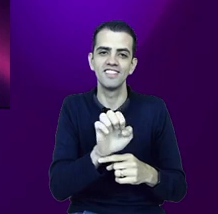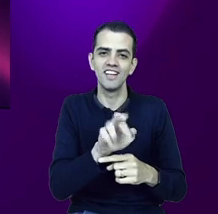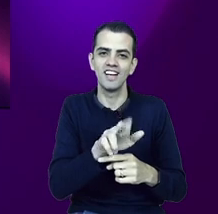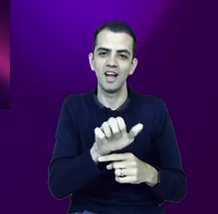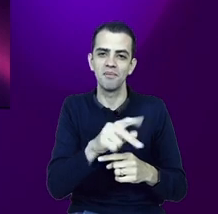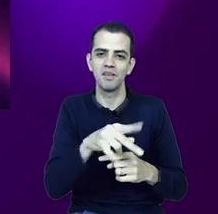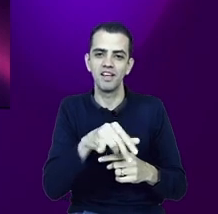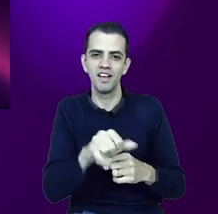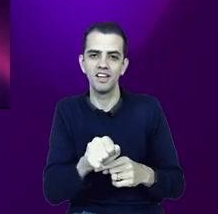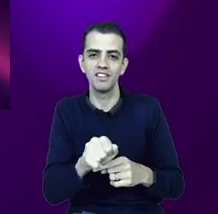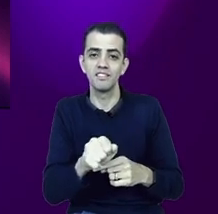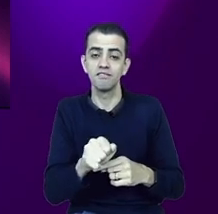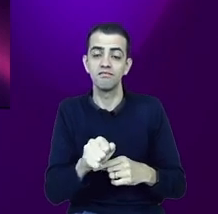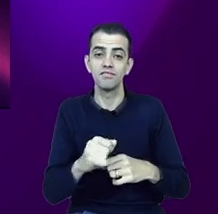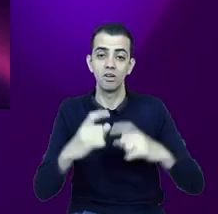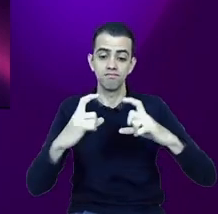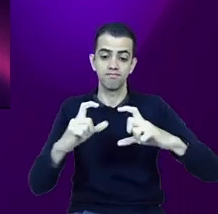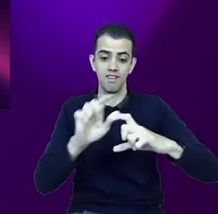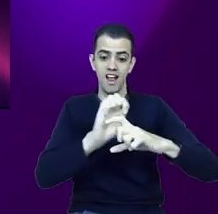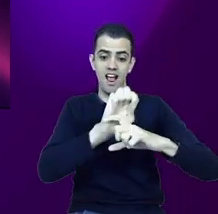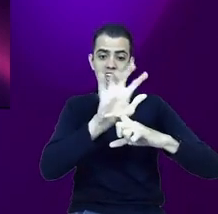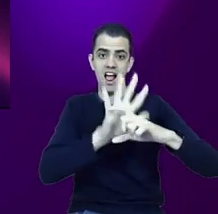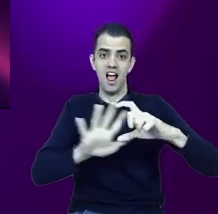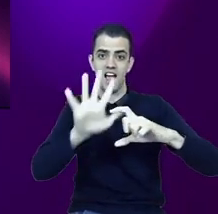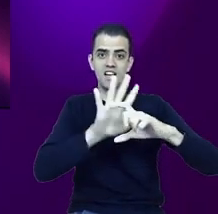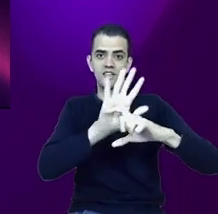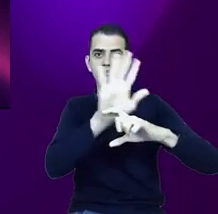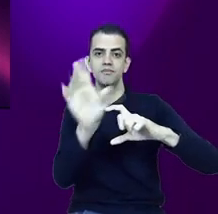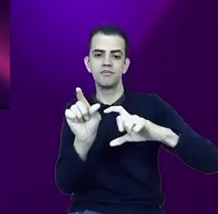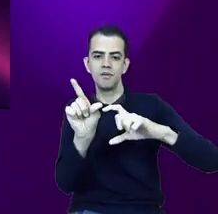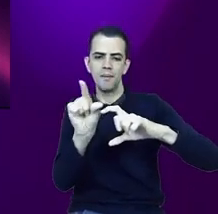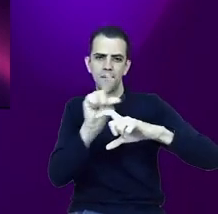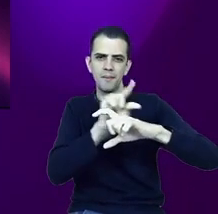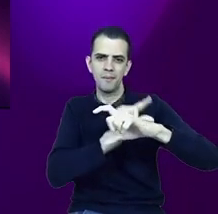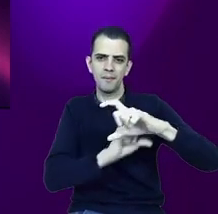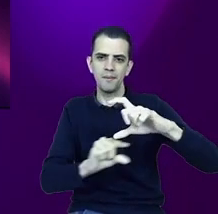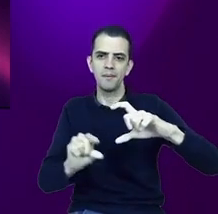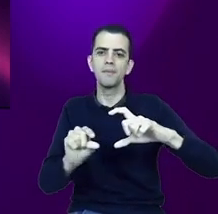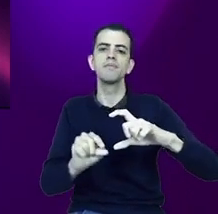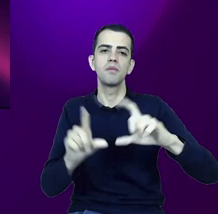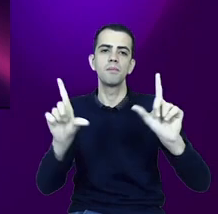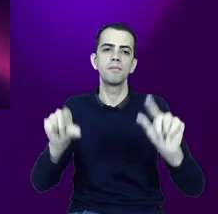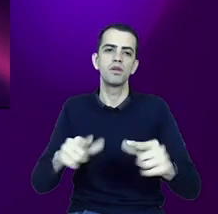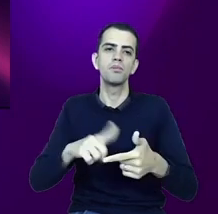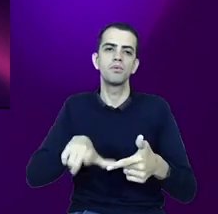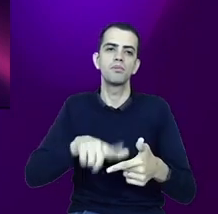área irradiada ou maior fração, maior a chance de problema relacionado à rádio.